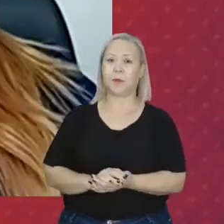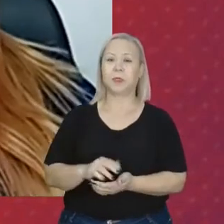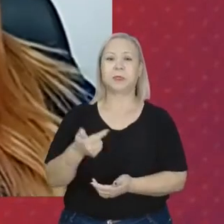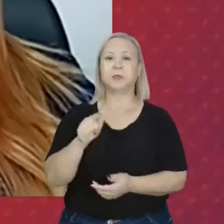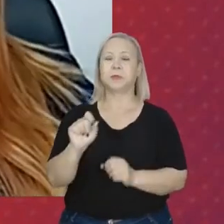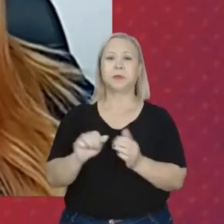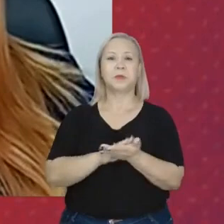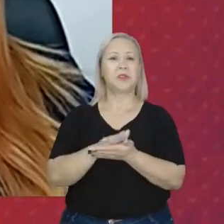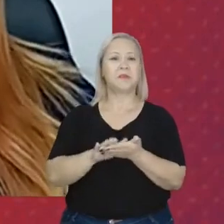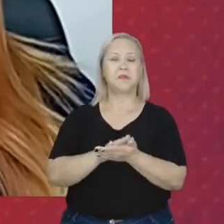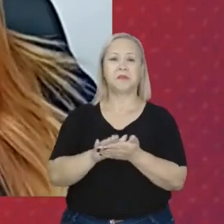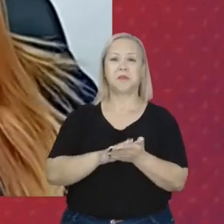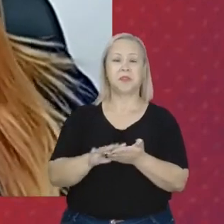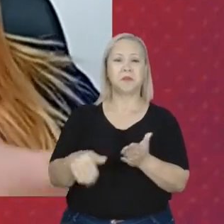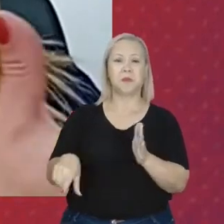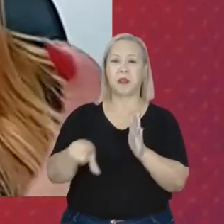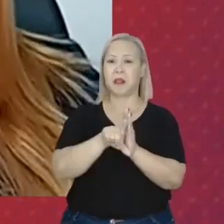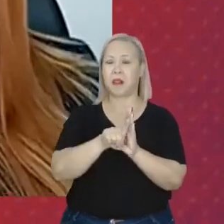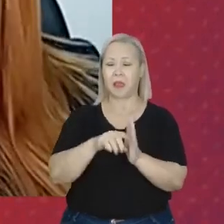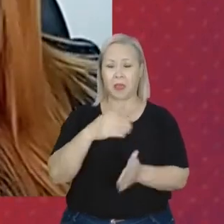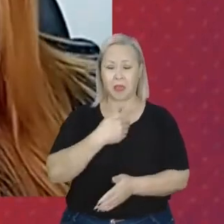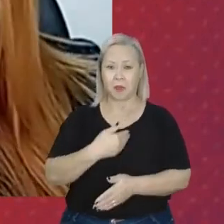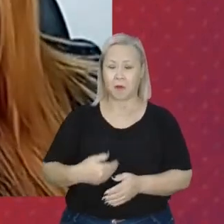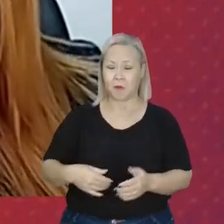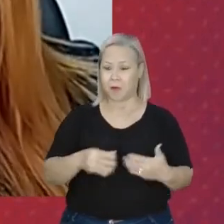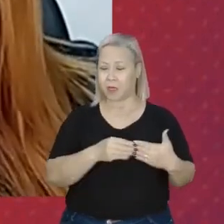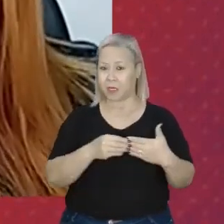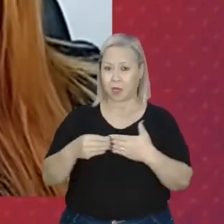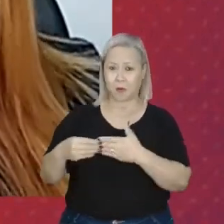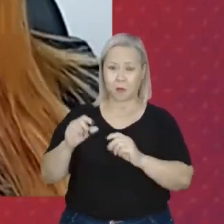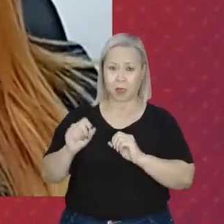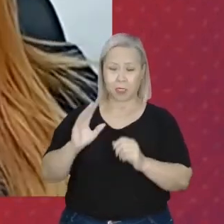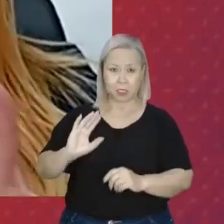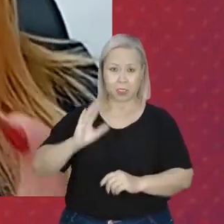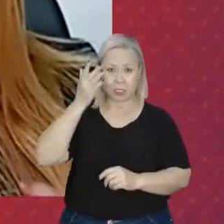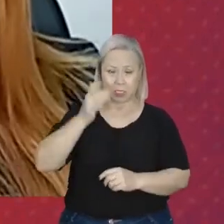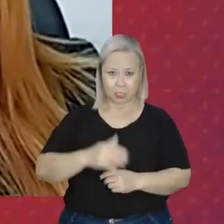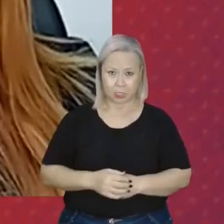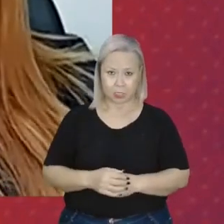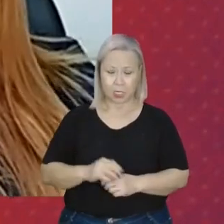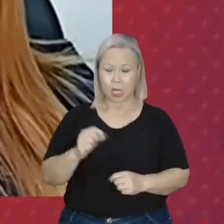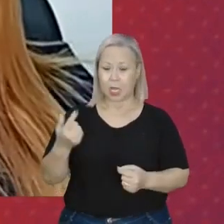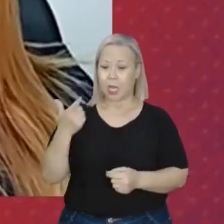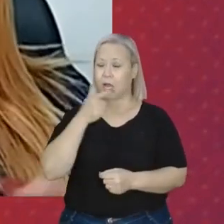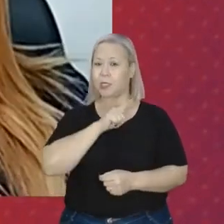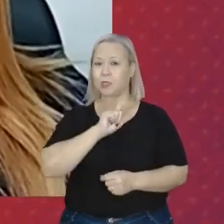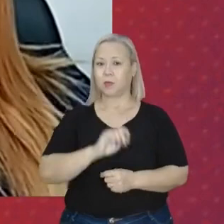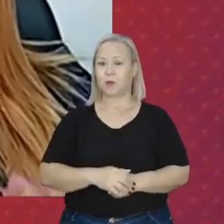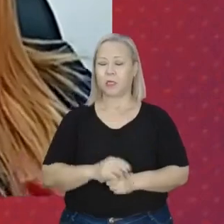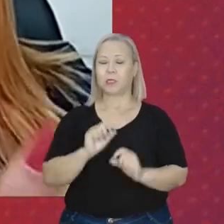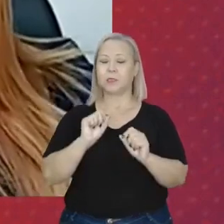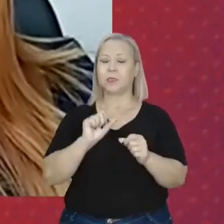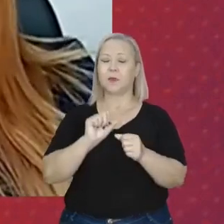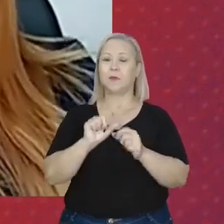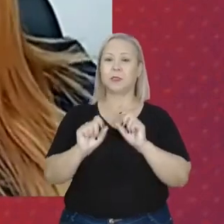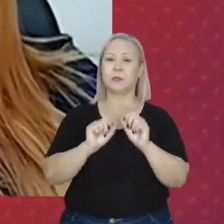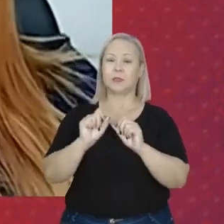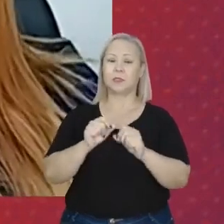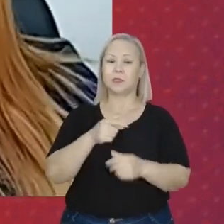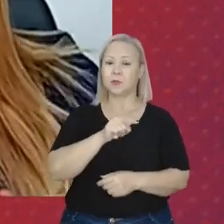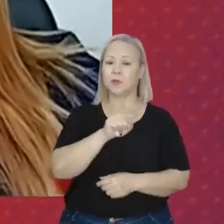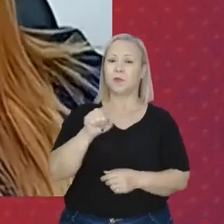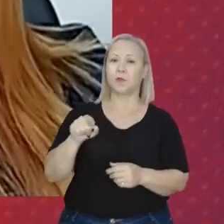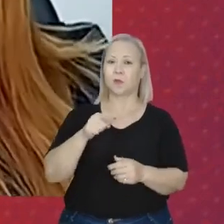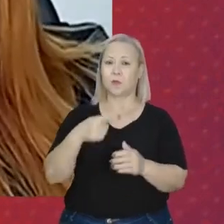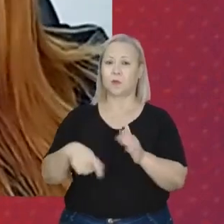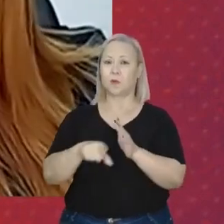nenhuma normativa do governo que acompanhasse essa decisão, essas conquistas, e que fizesse com que elas